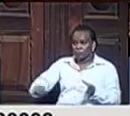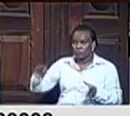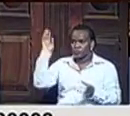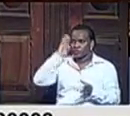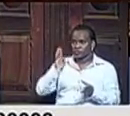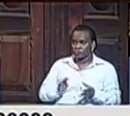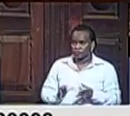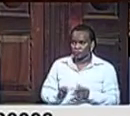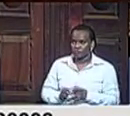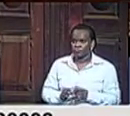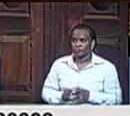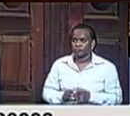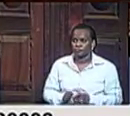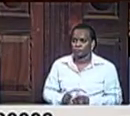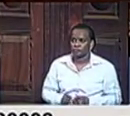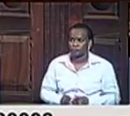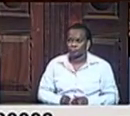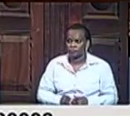Brasil,